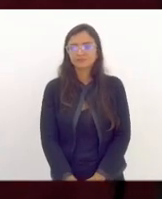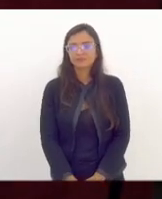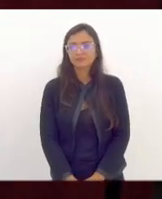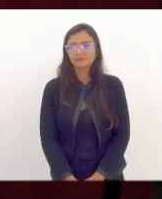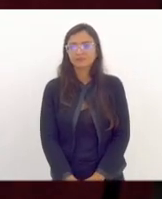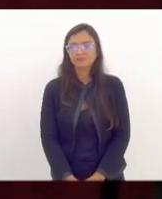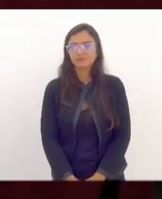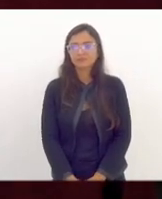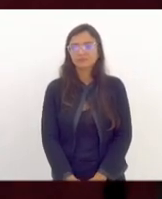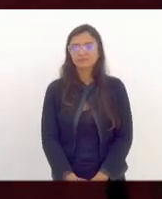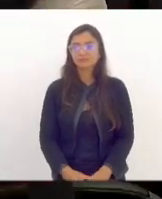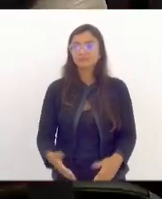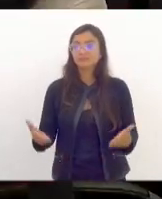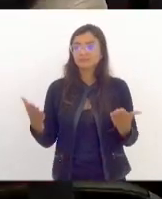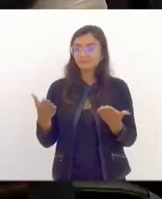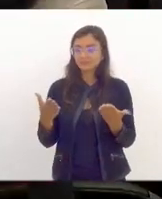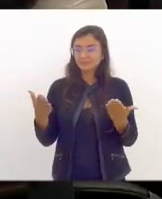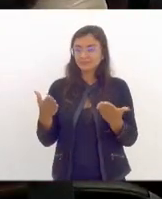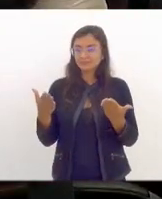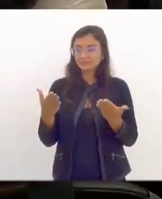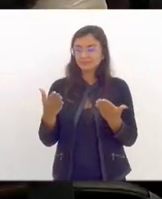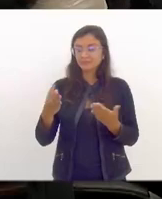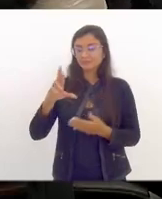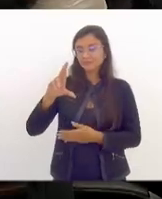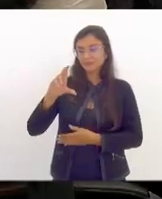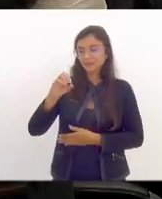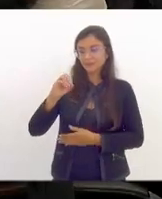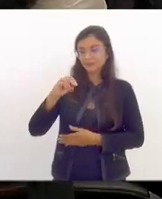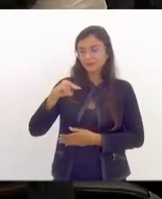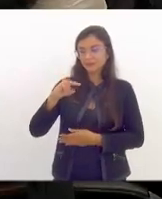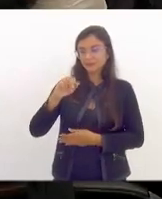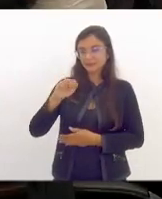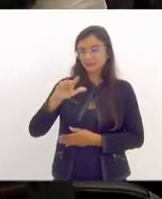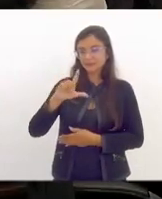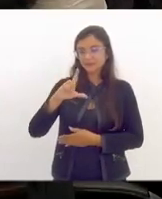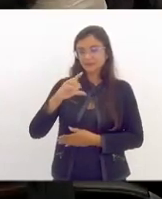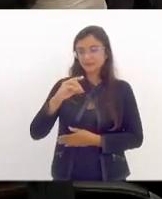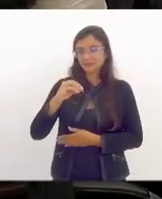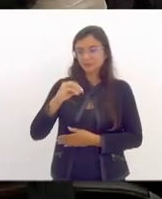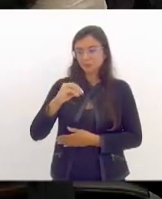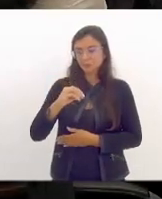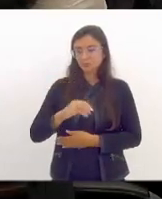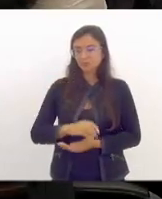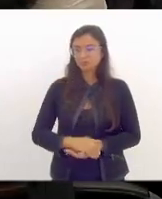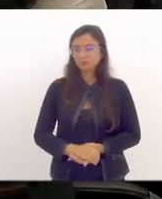o próximo homenageado é o Ronaldo Henrique Barbosa Júnior